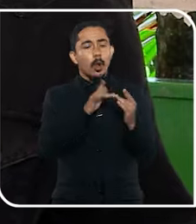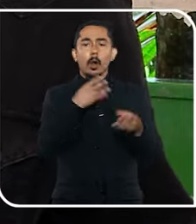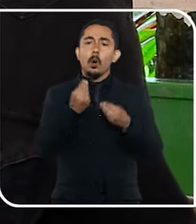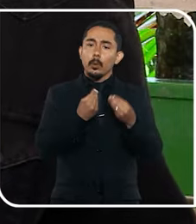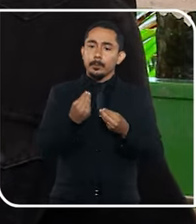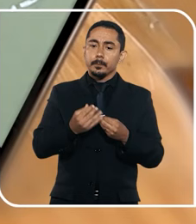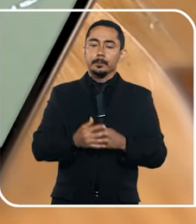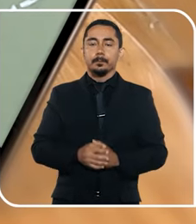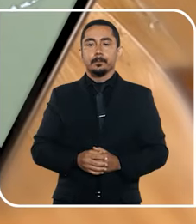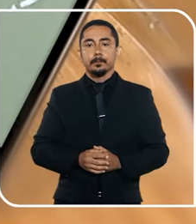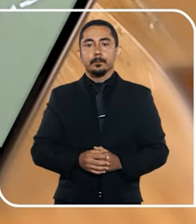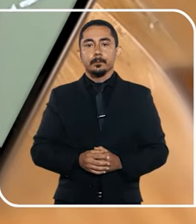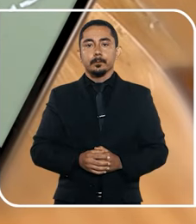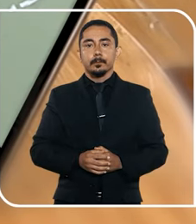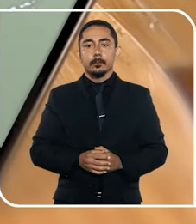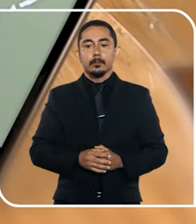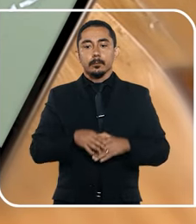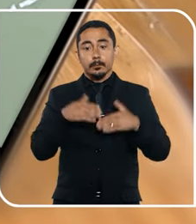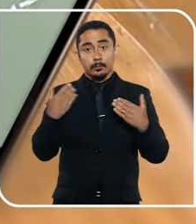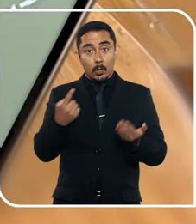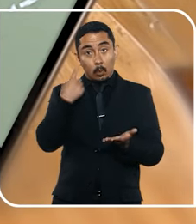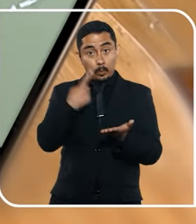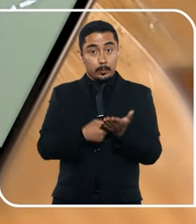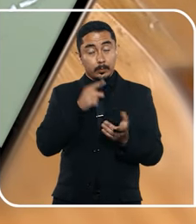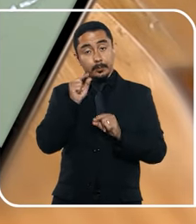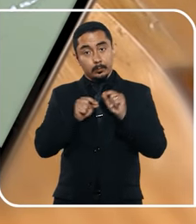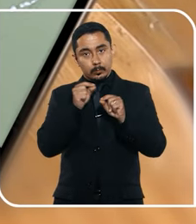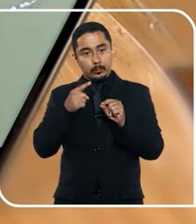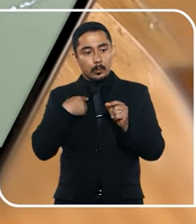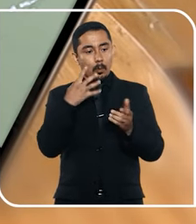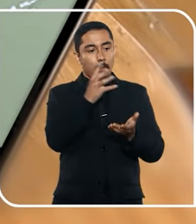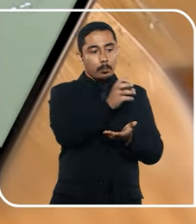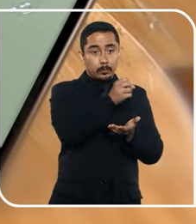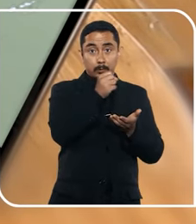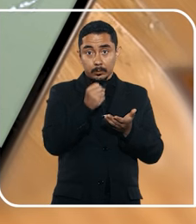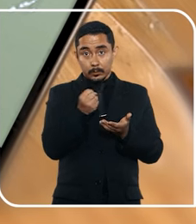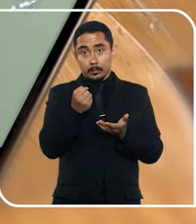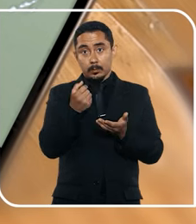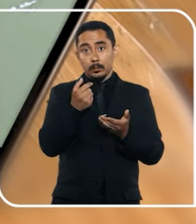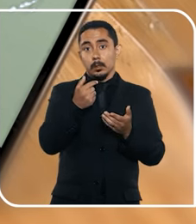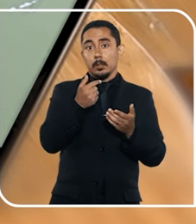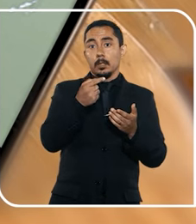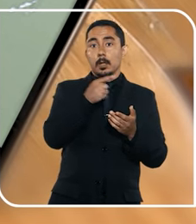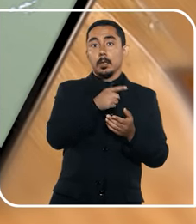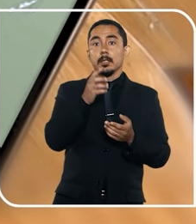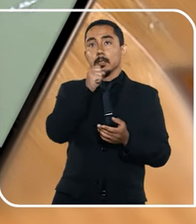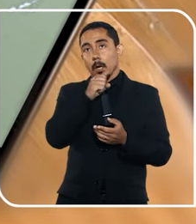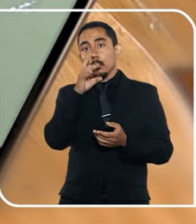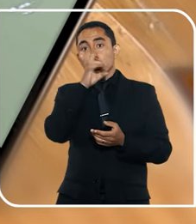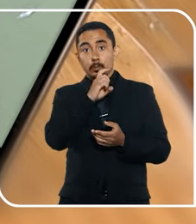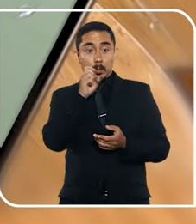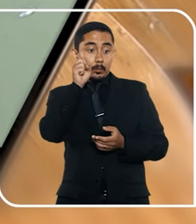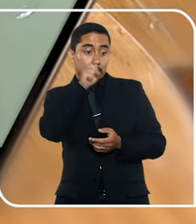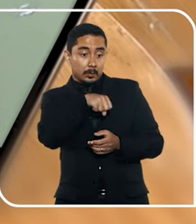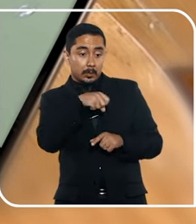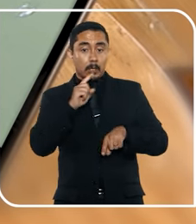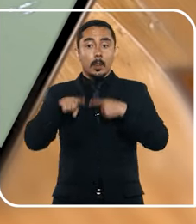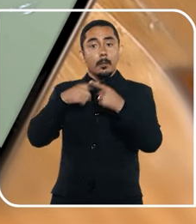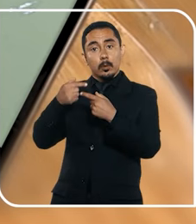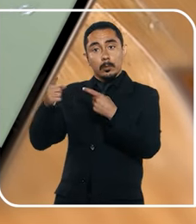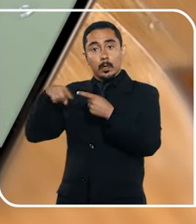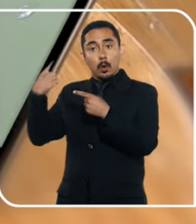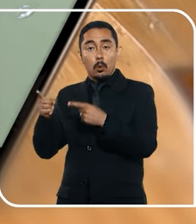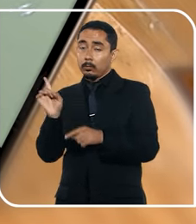com a Kimi? Então, o que ficou combinado, né? Eu pegava ela final de semana sim, final de semana não, né?